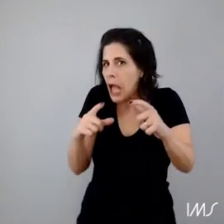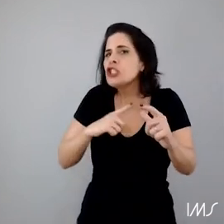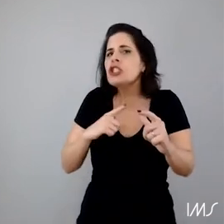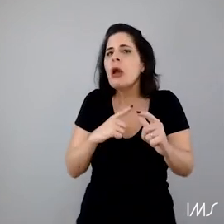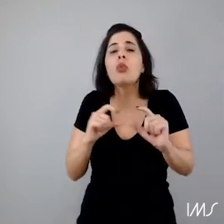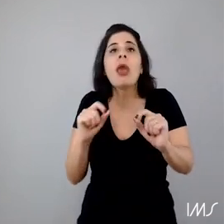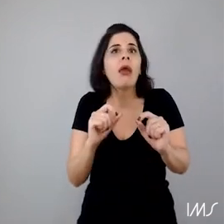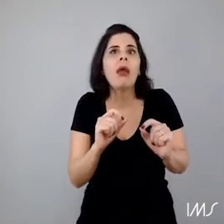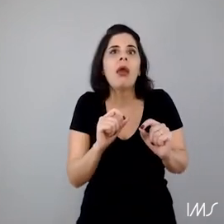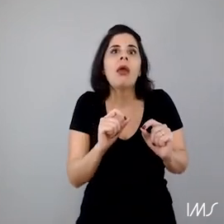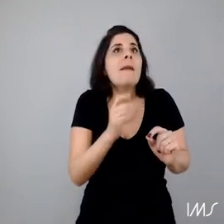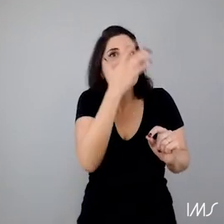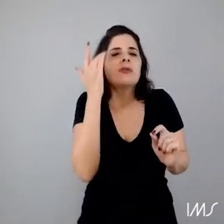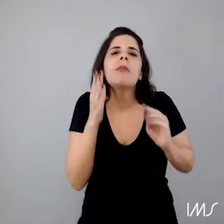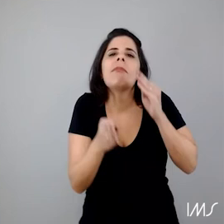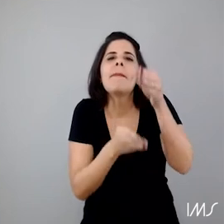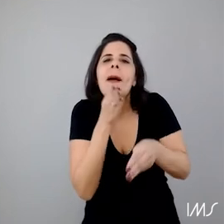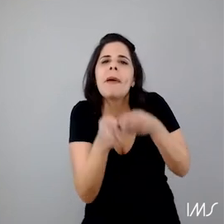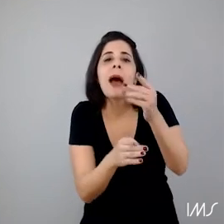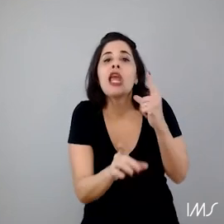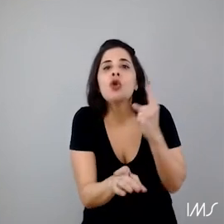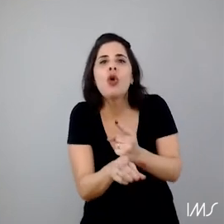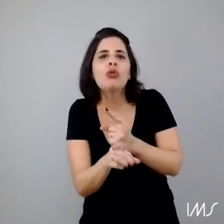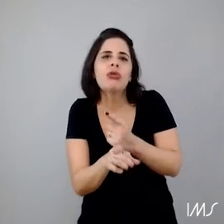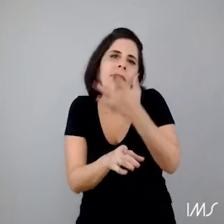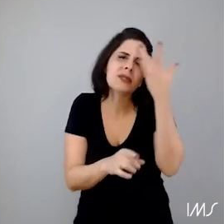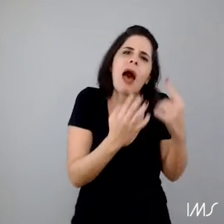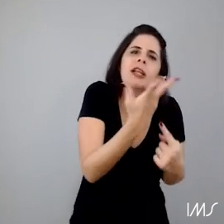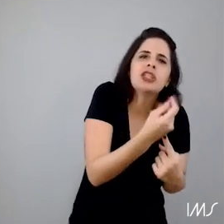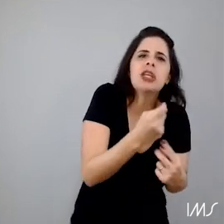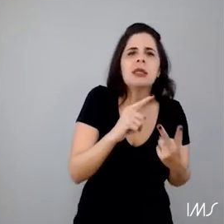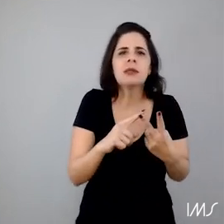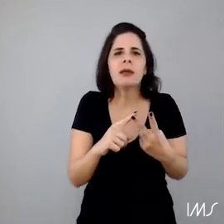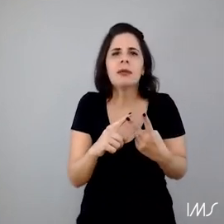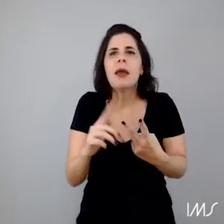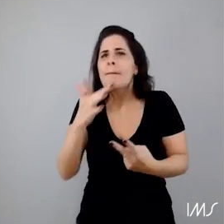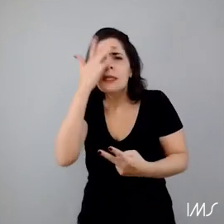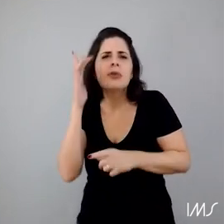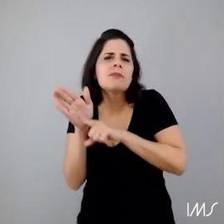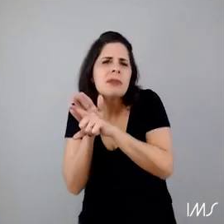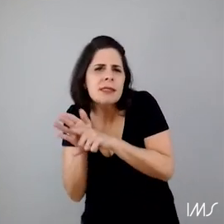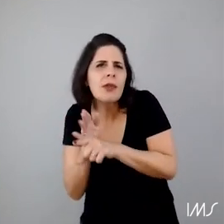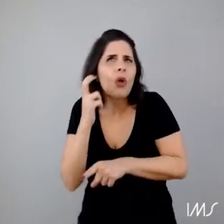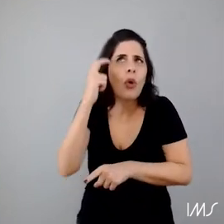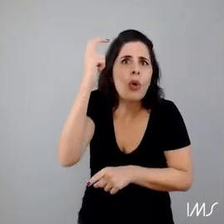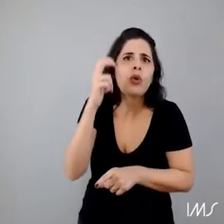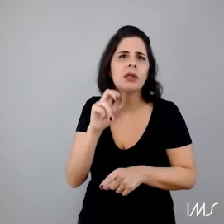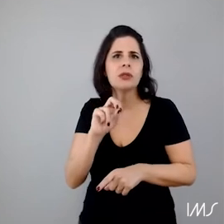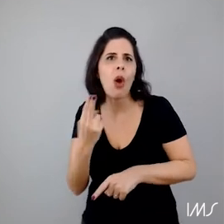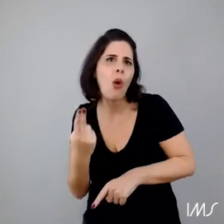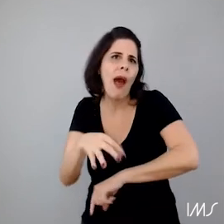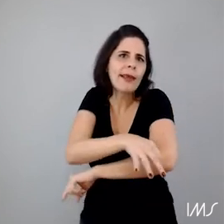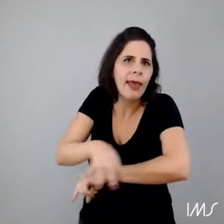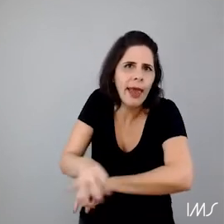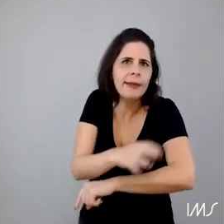tinha proximidade com o Bardi, pessoal de cinema e assim por diante. Então... curiosamente, São Paulo era um ovo, era uma cidade